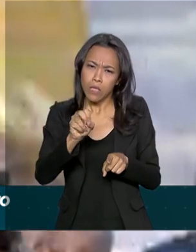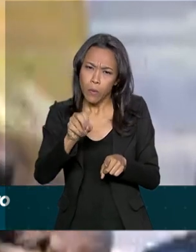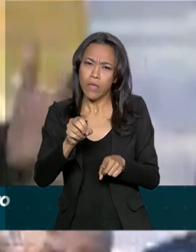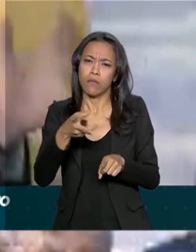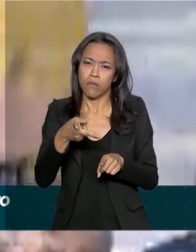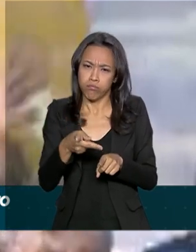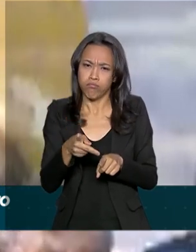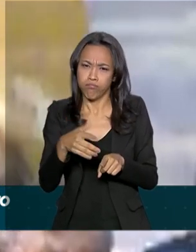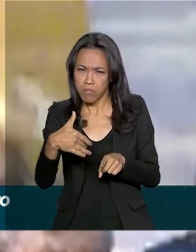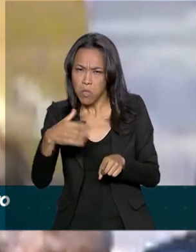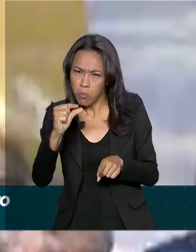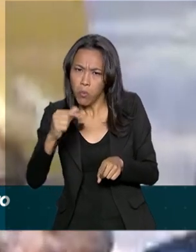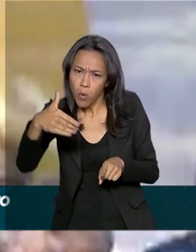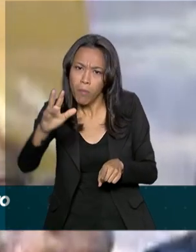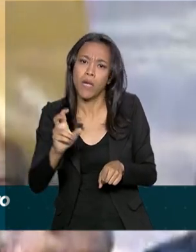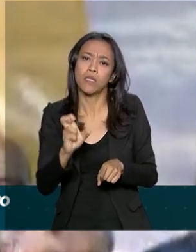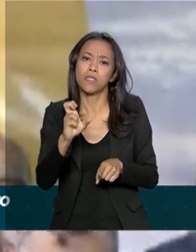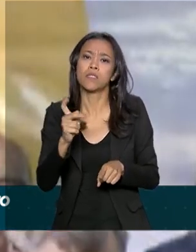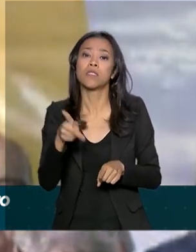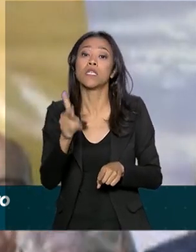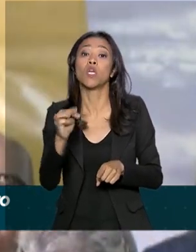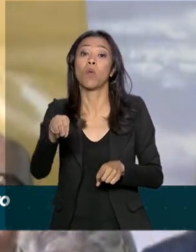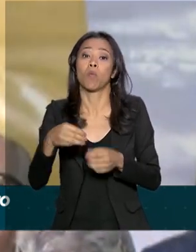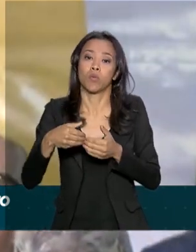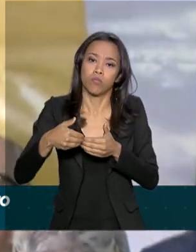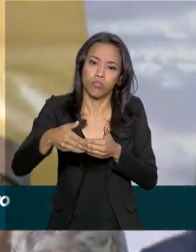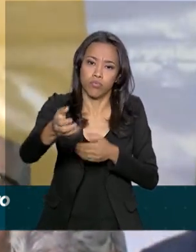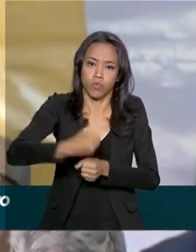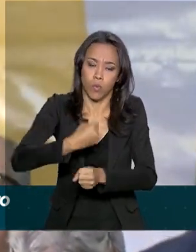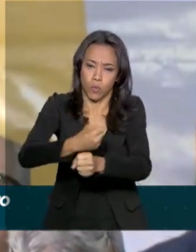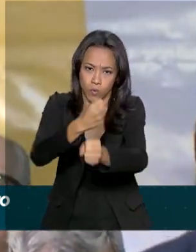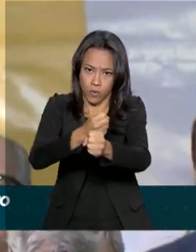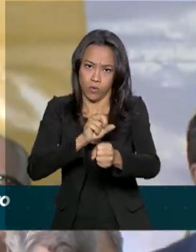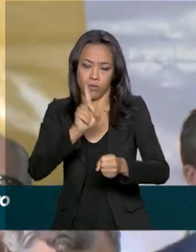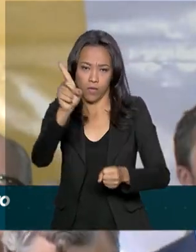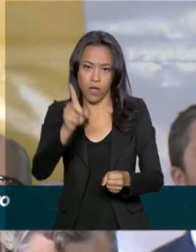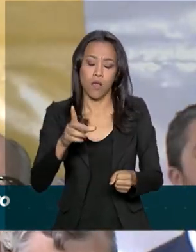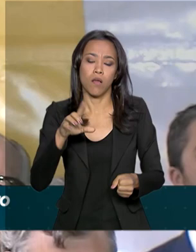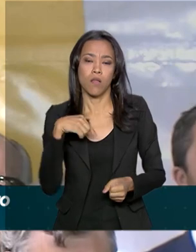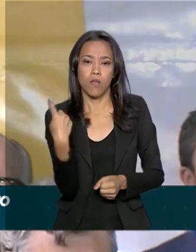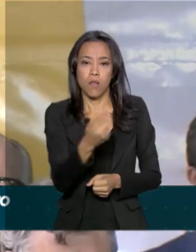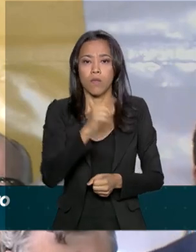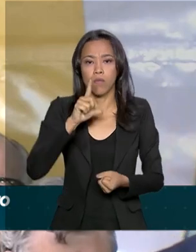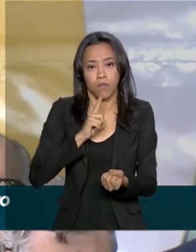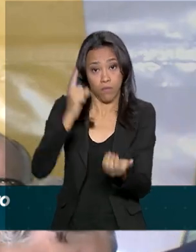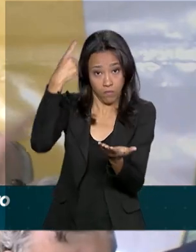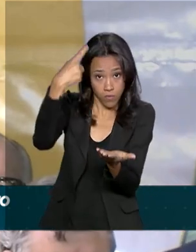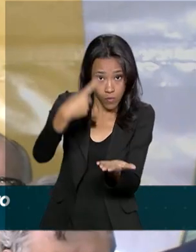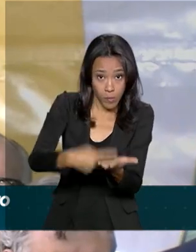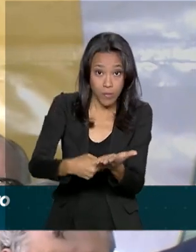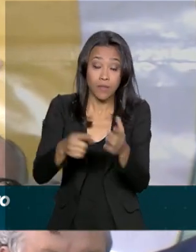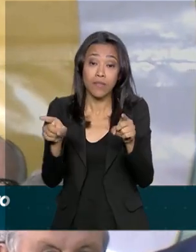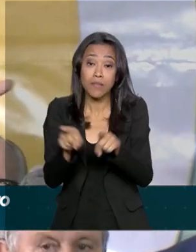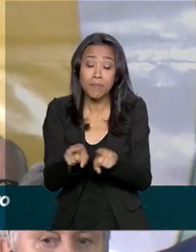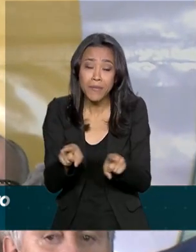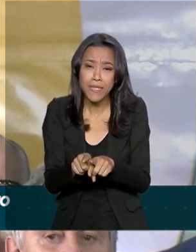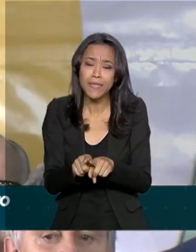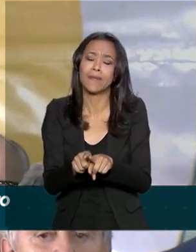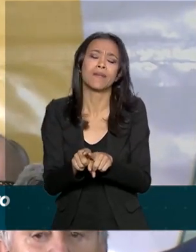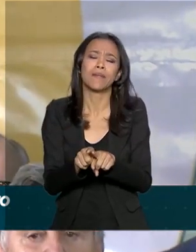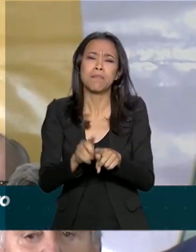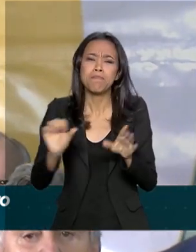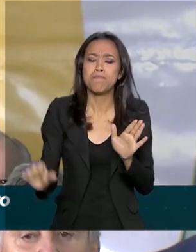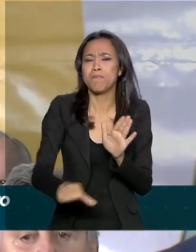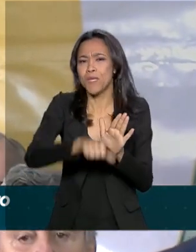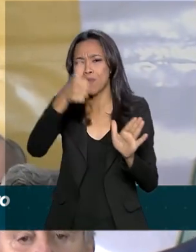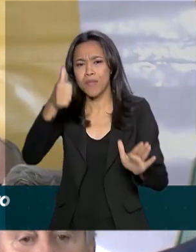escoar o que o Centro-Oeste produzia. Nós temos compromissos, temos obrigação, e pela primeira vez na